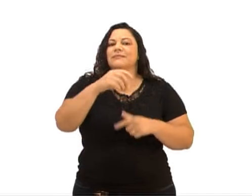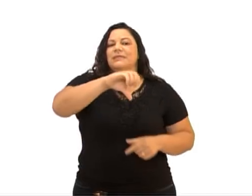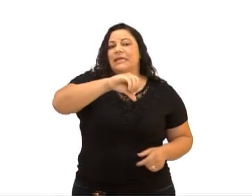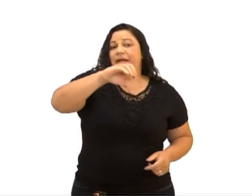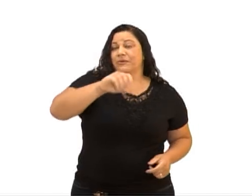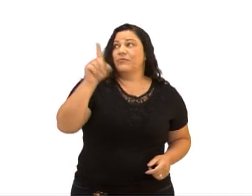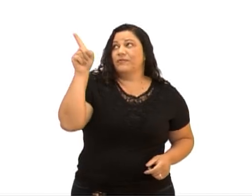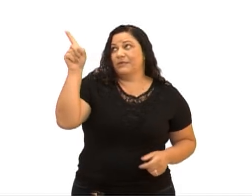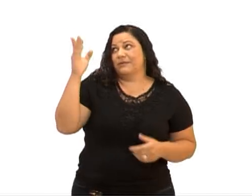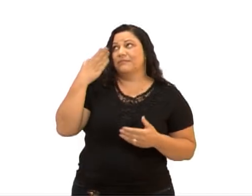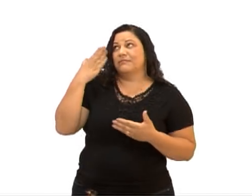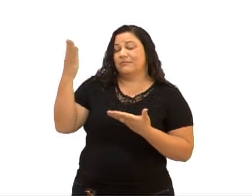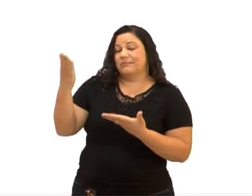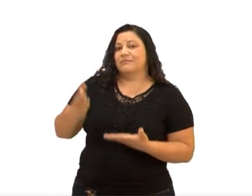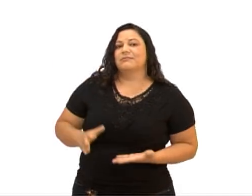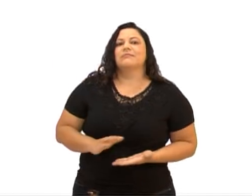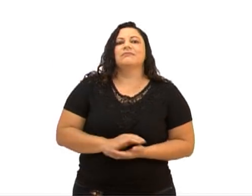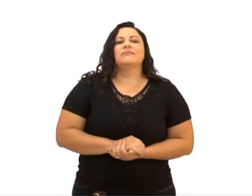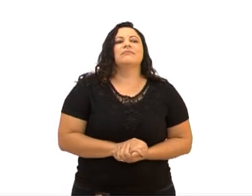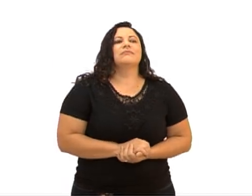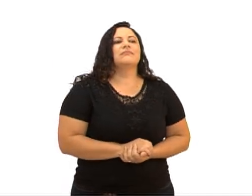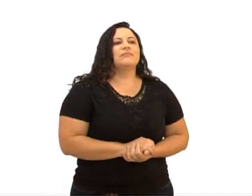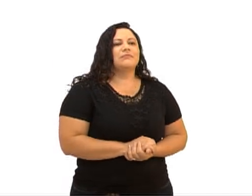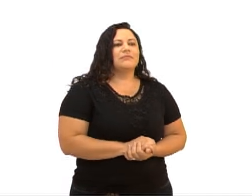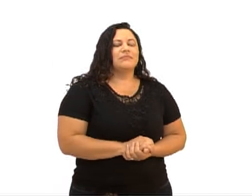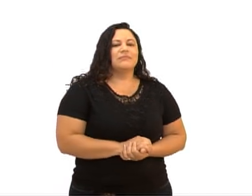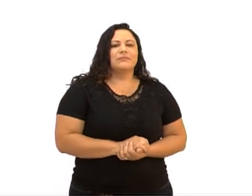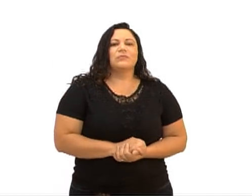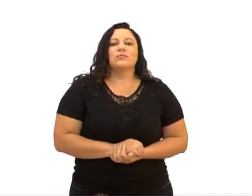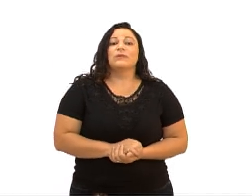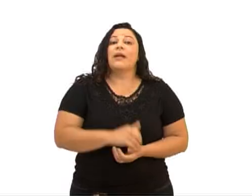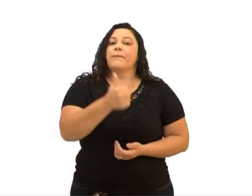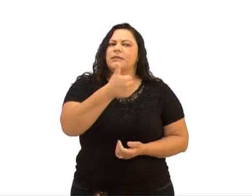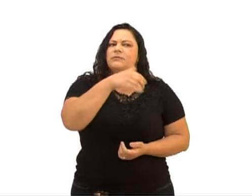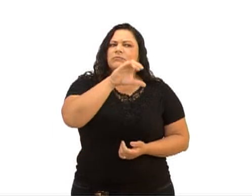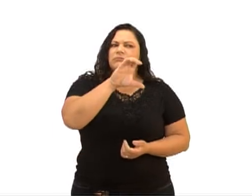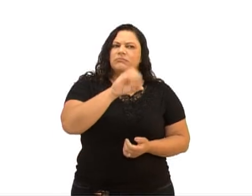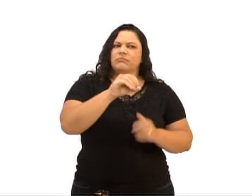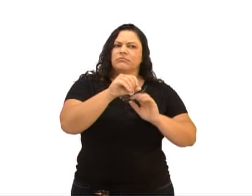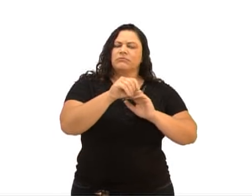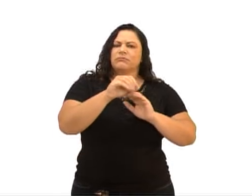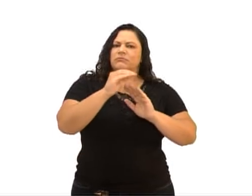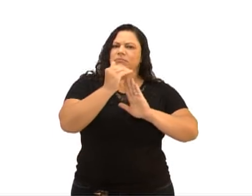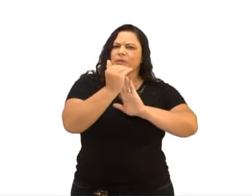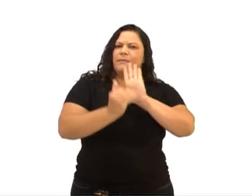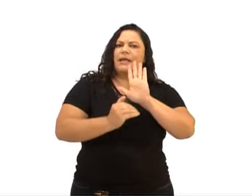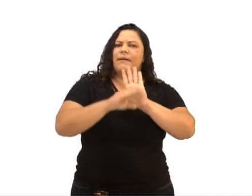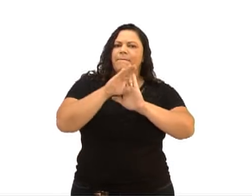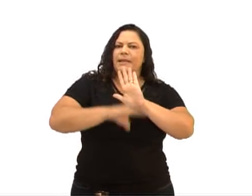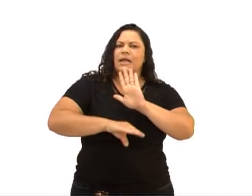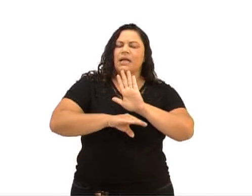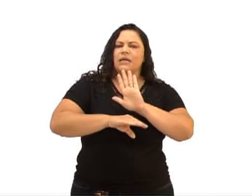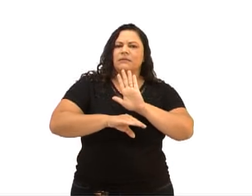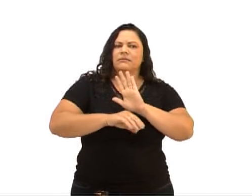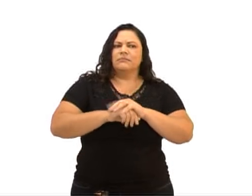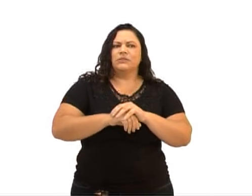né? Seria o 10, né? Mas como o 10 ele é menor do que o 15, nós colocamos a vírgula e colocamos mais um